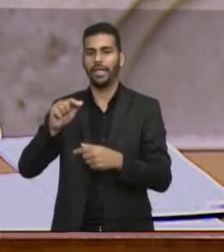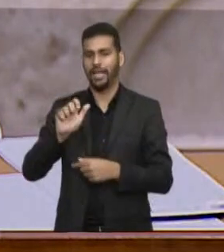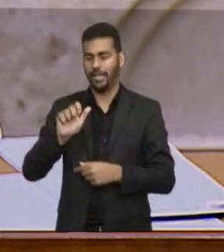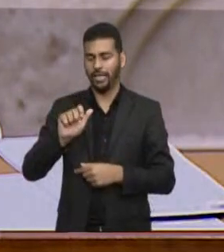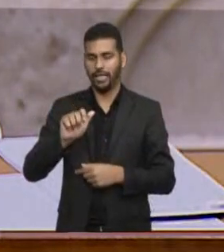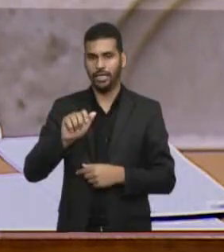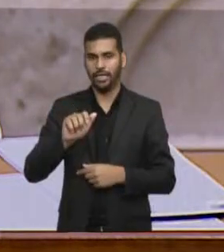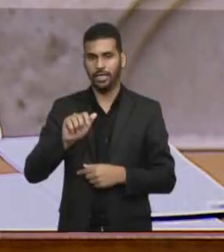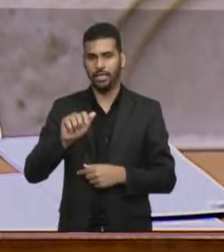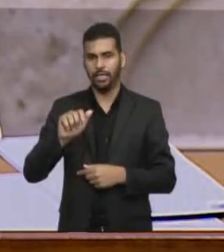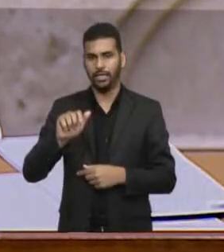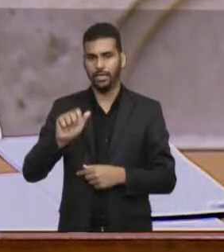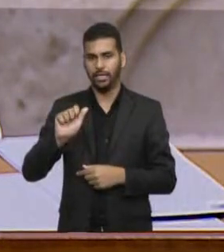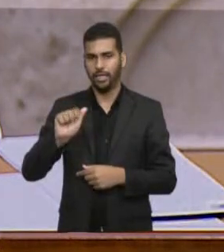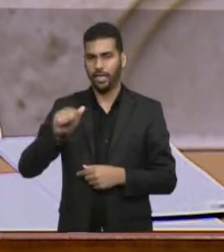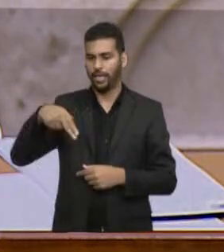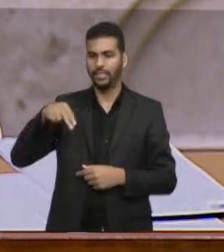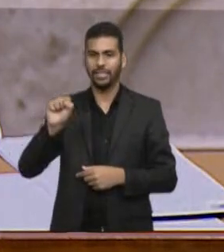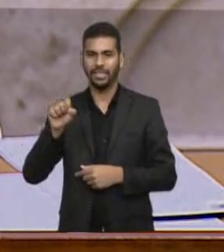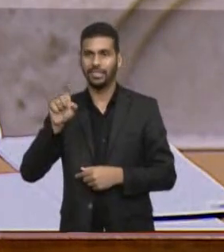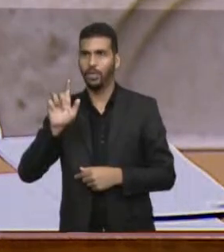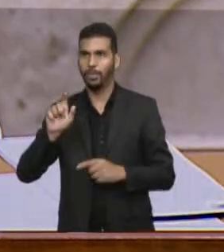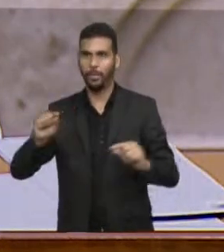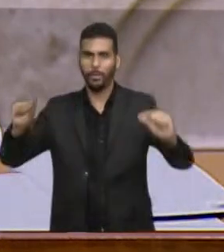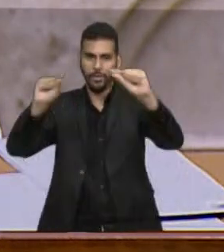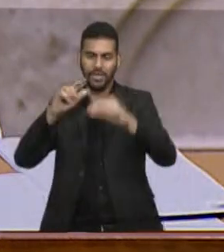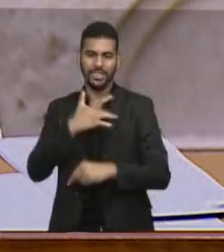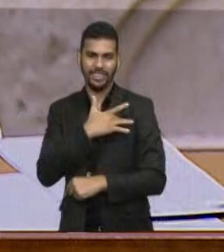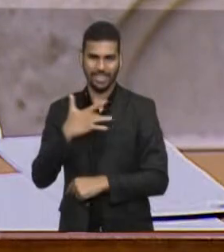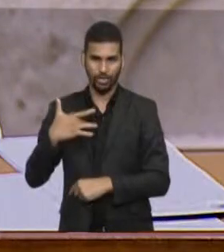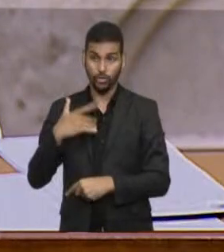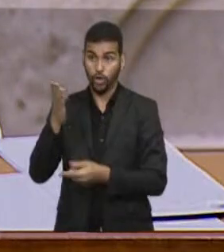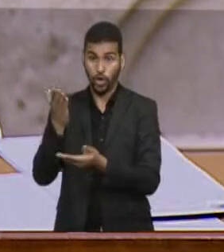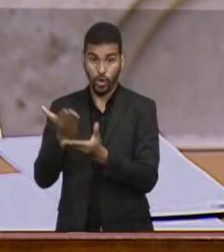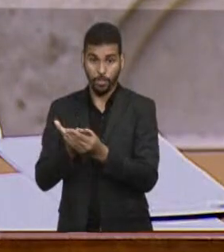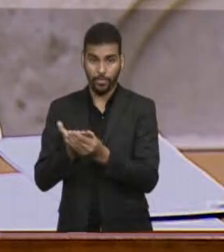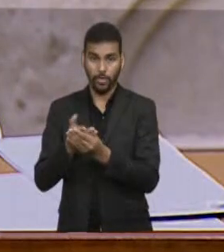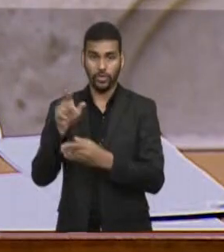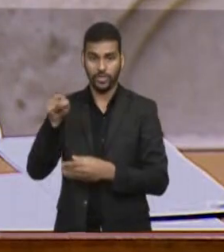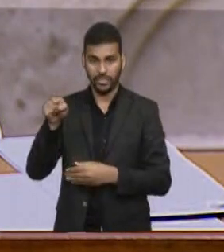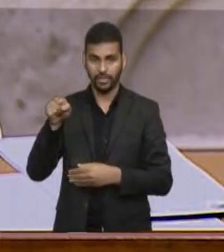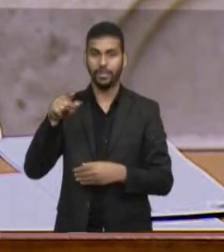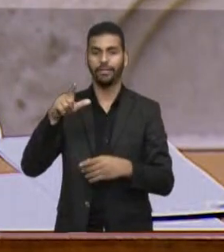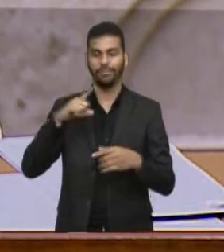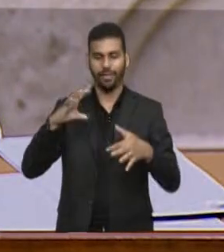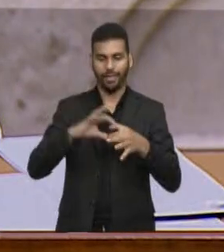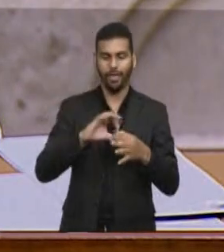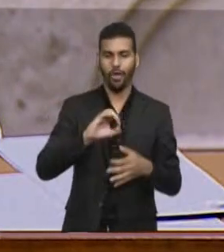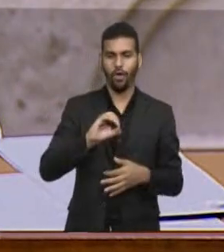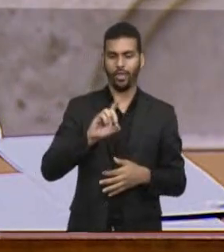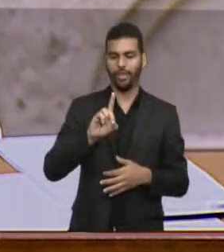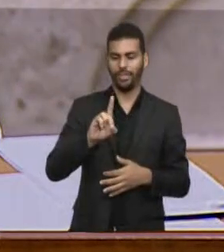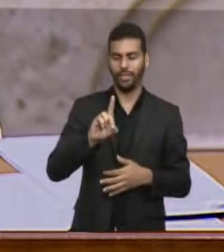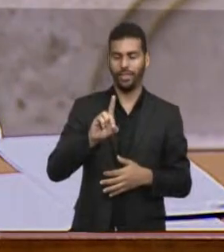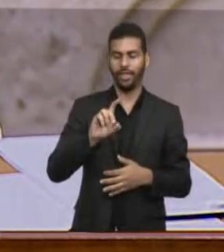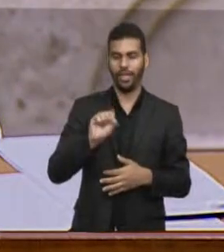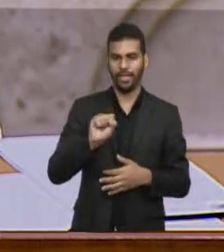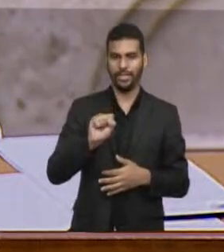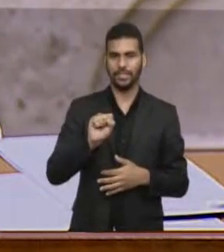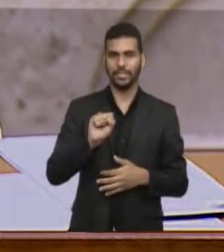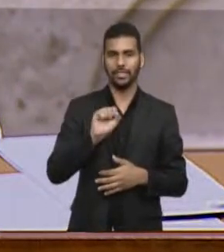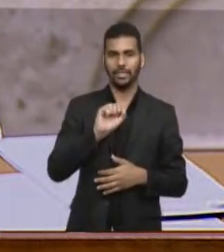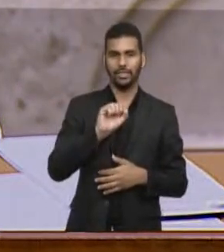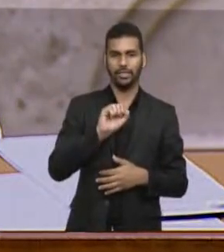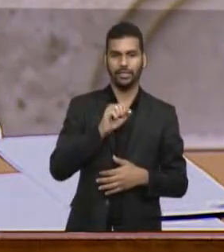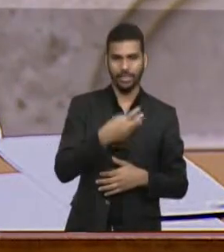esse processo ele diz com as ods 3 saúde e bem-estar e